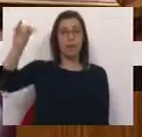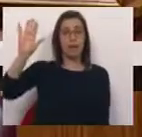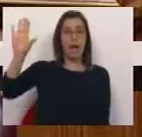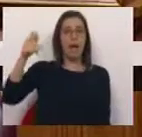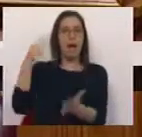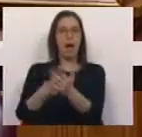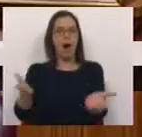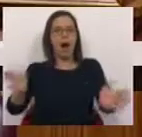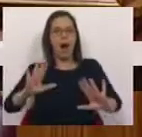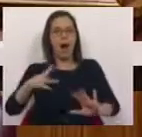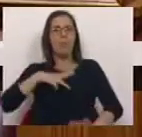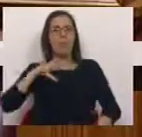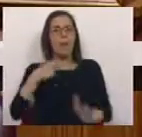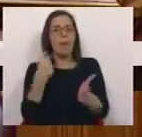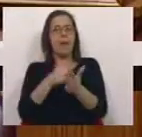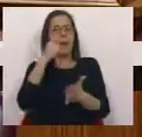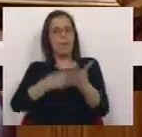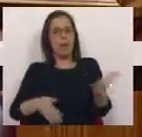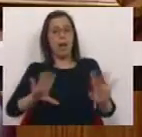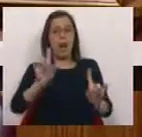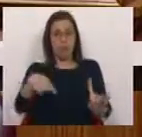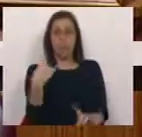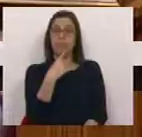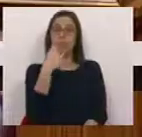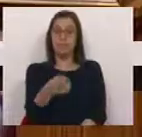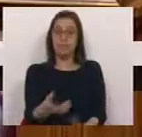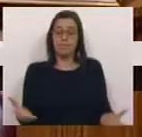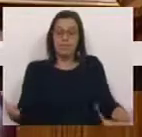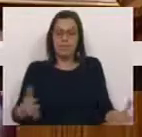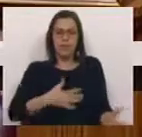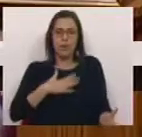não pagarem impostos no nosso país. Era isso que devia ser dito, mas